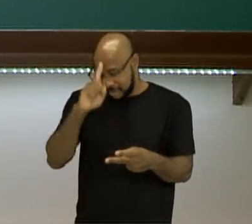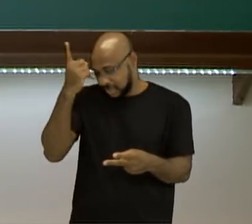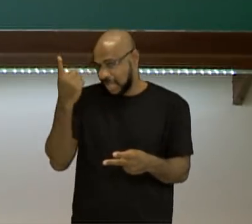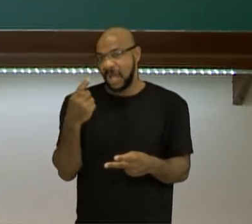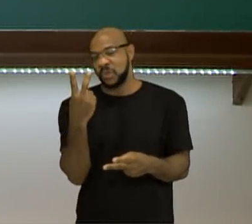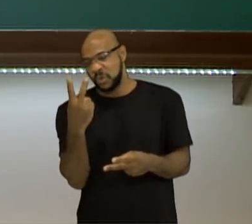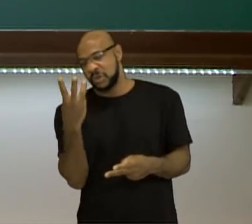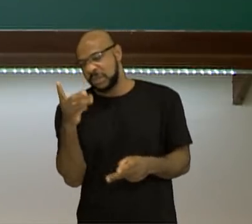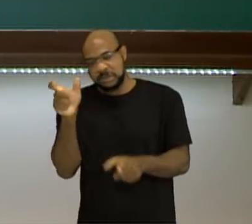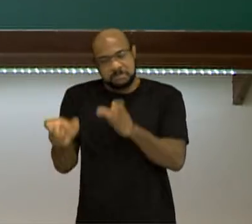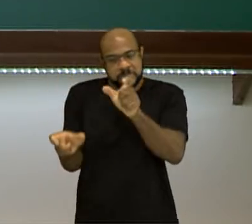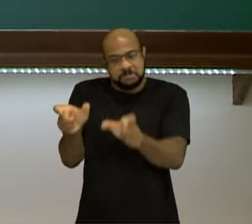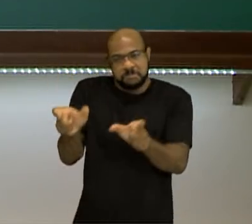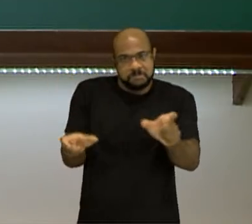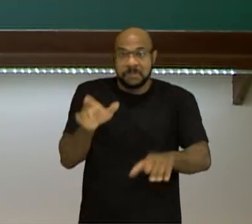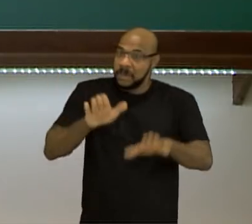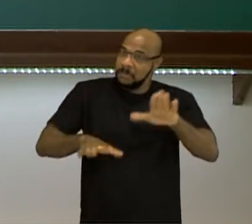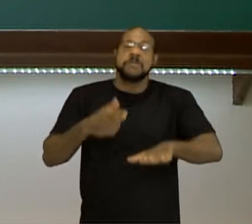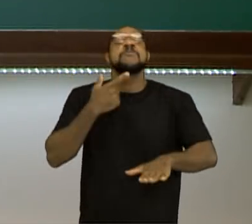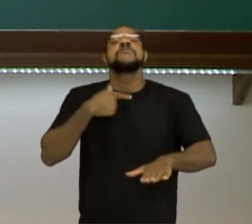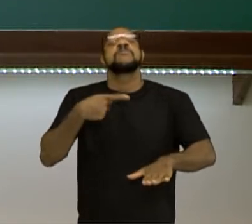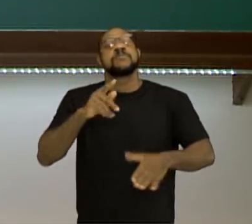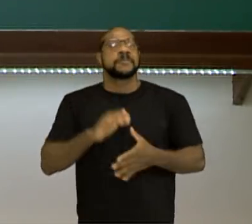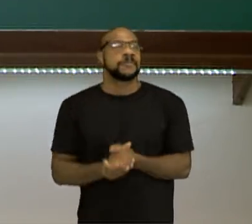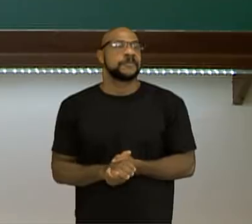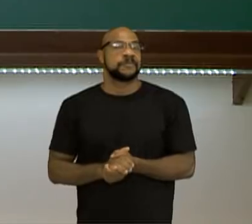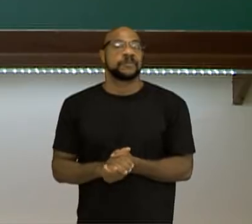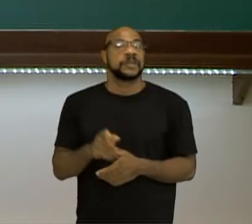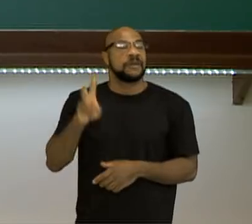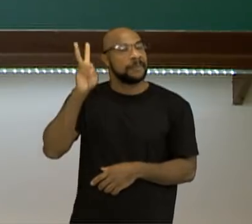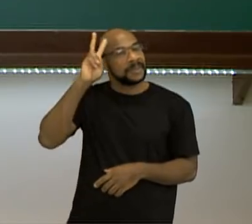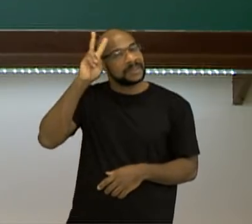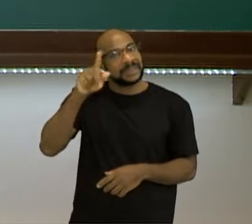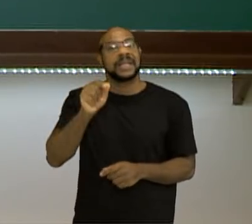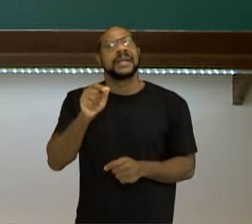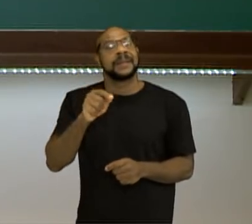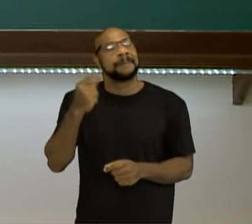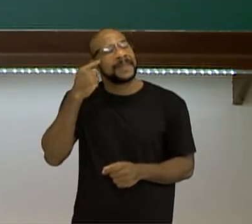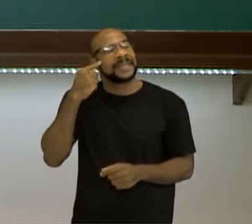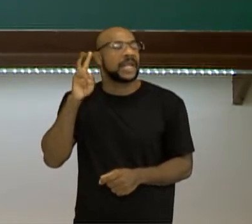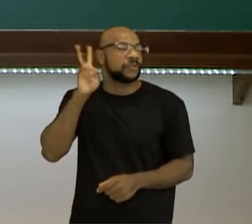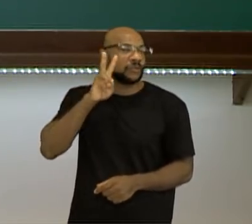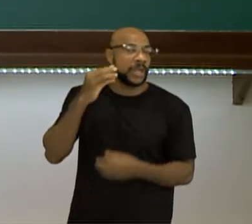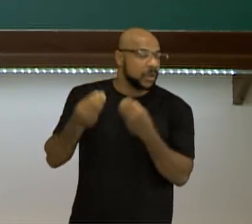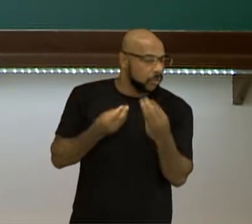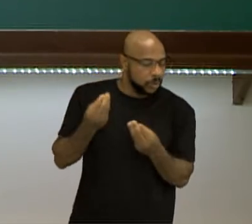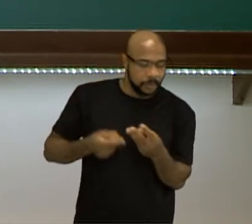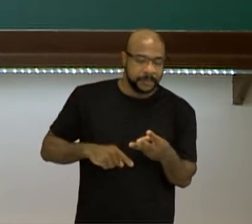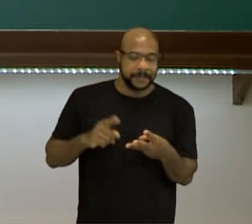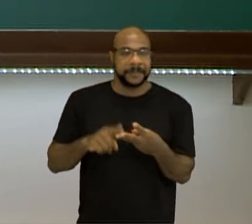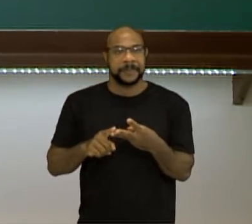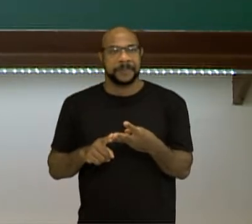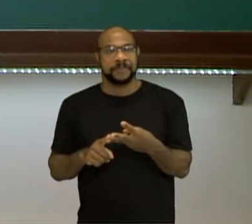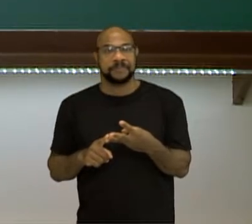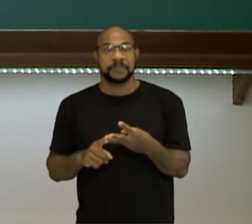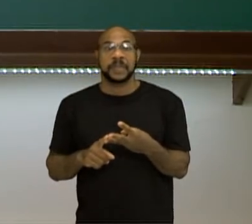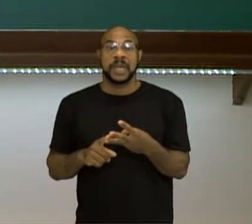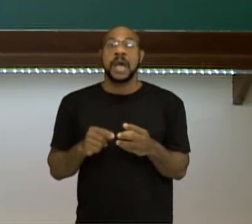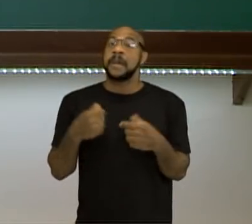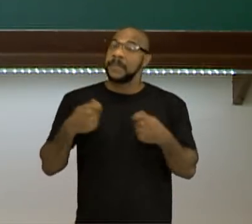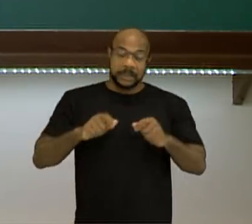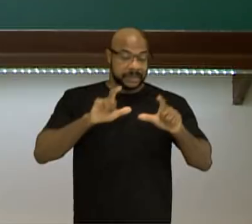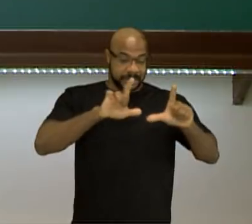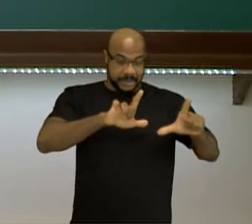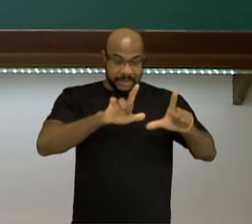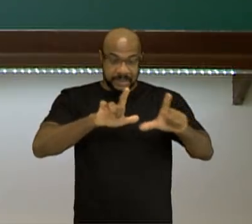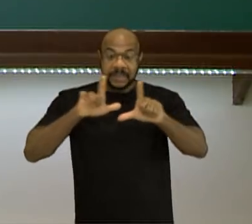né? Mais uma personagem. Você vai pensar no enredo. Lembrando que pode ter, no mínimo, 3